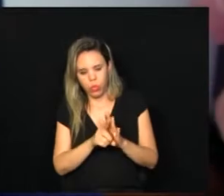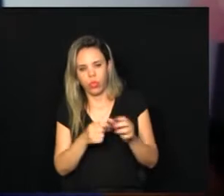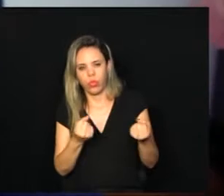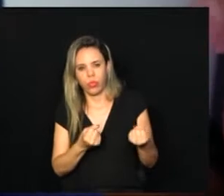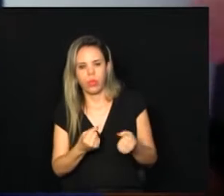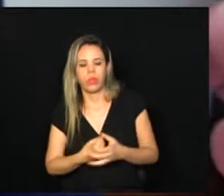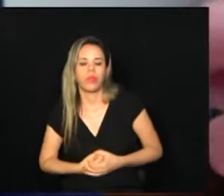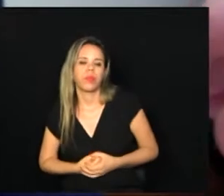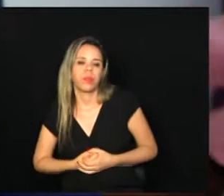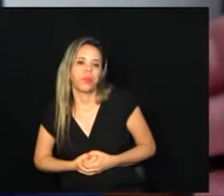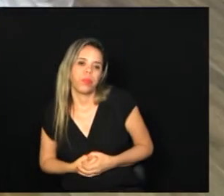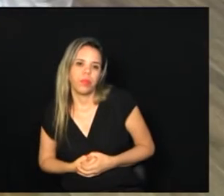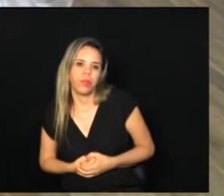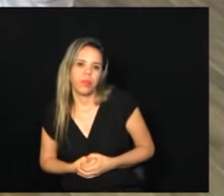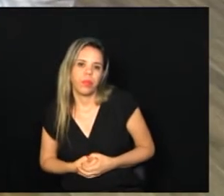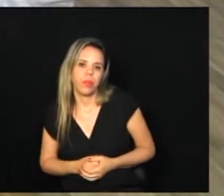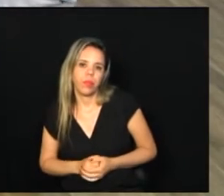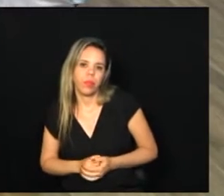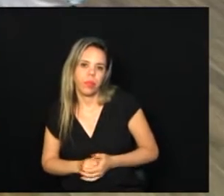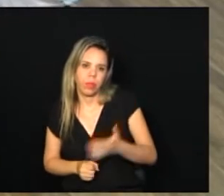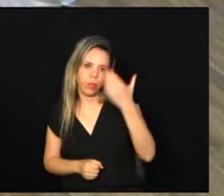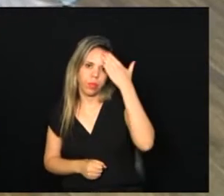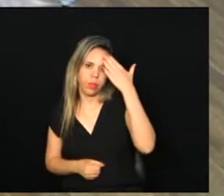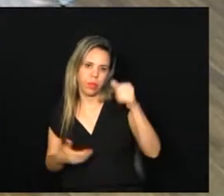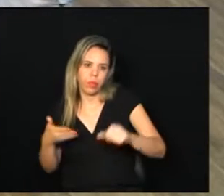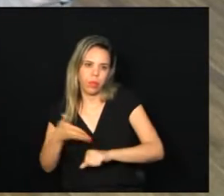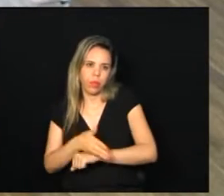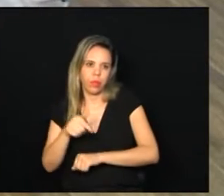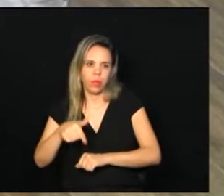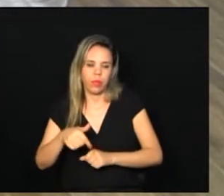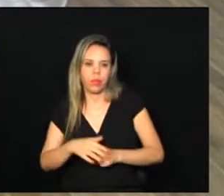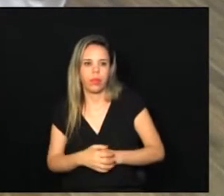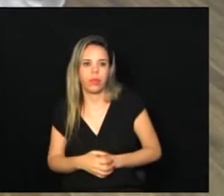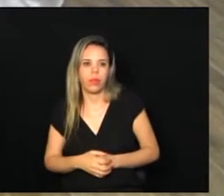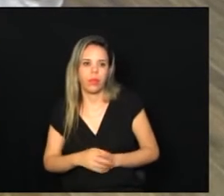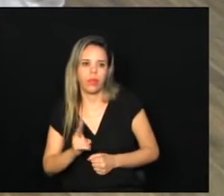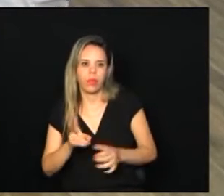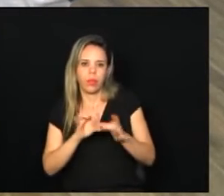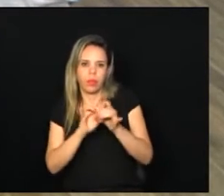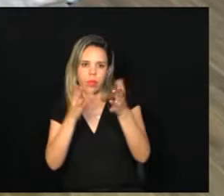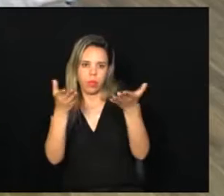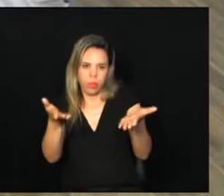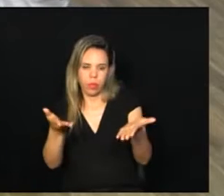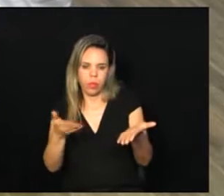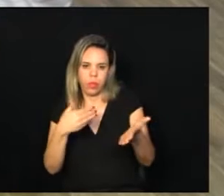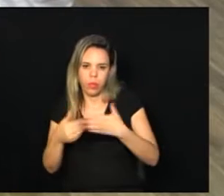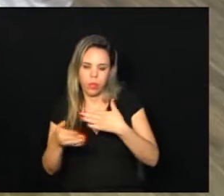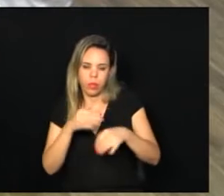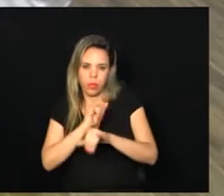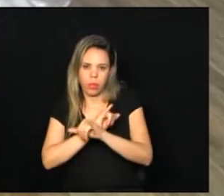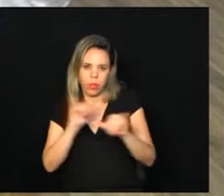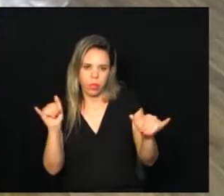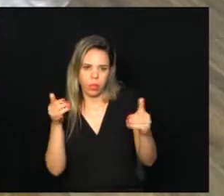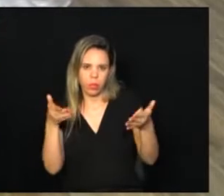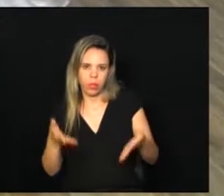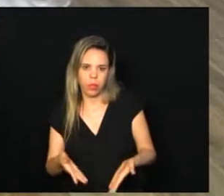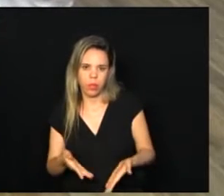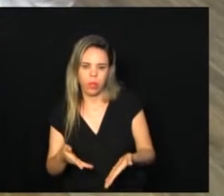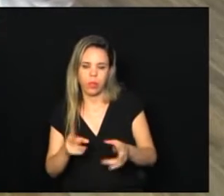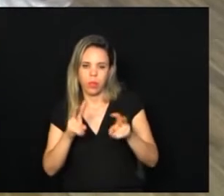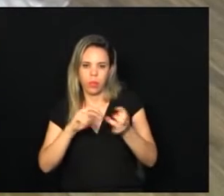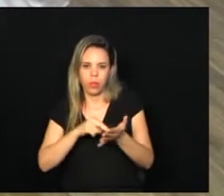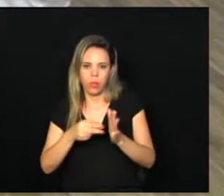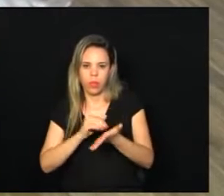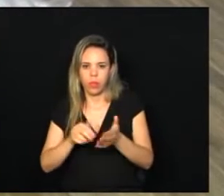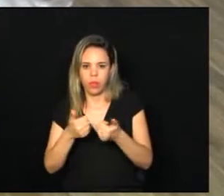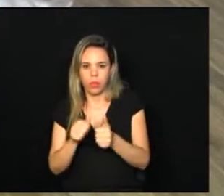titularidade. Secretário, eu agradeço aqui a sua participação e a gente está sempre à disposição para qualquer informação que diz respeito à